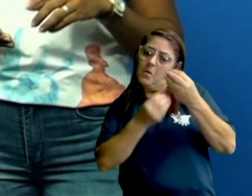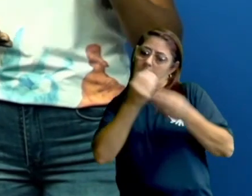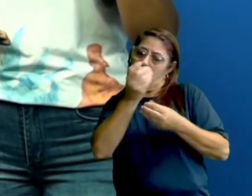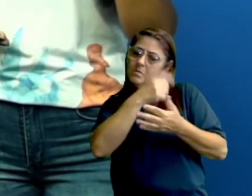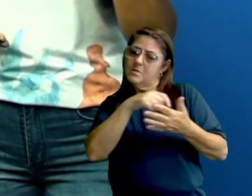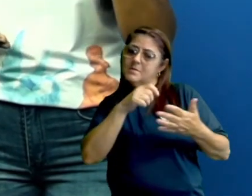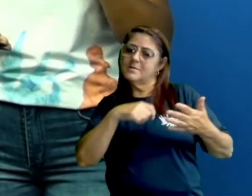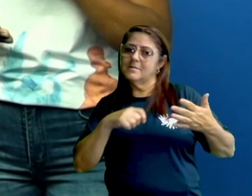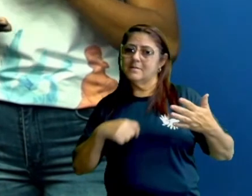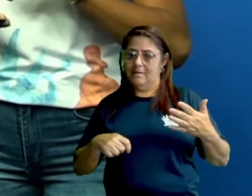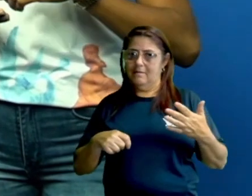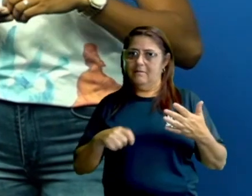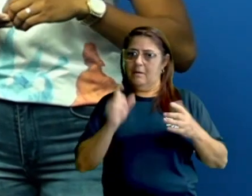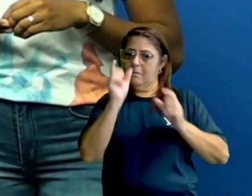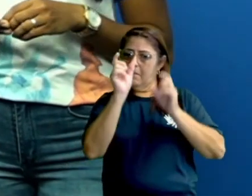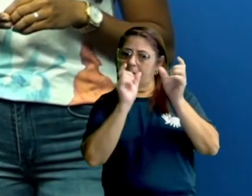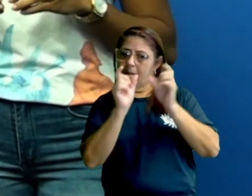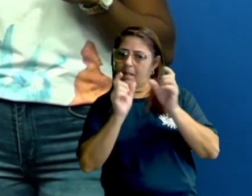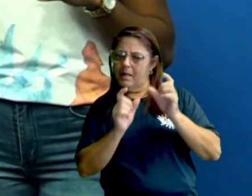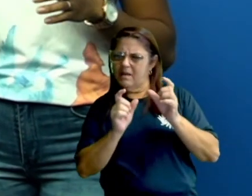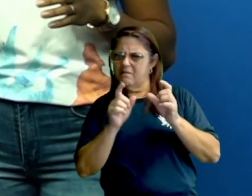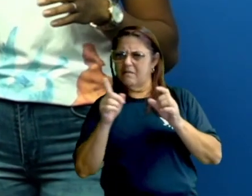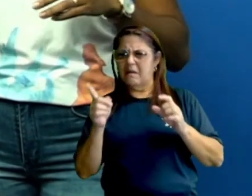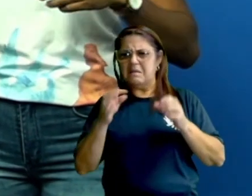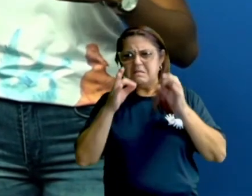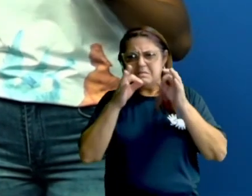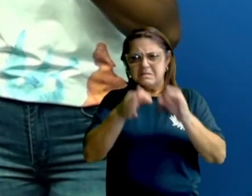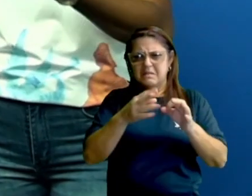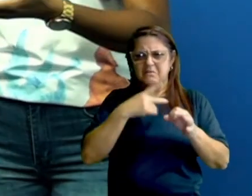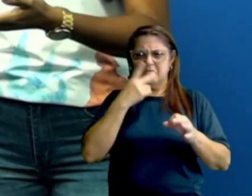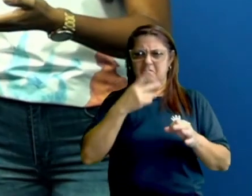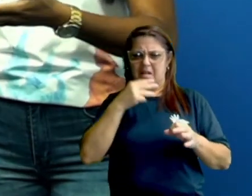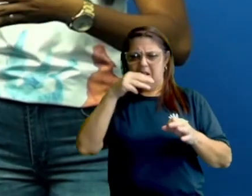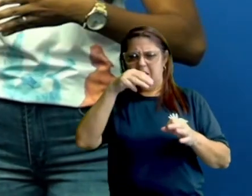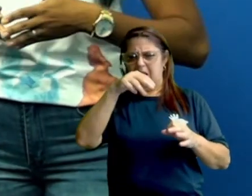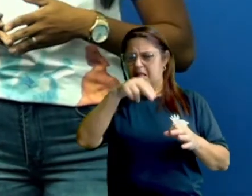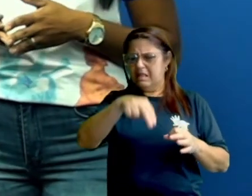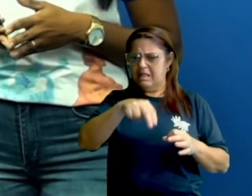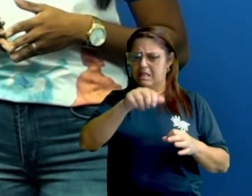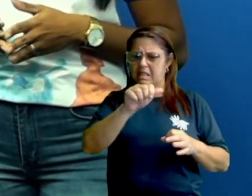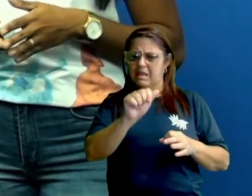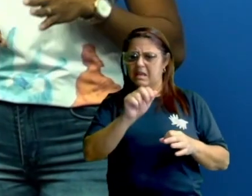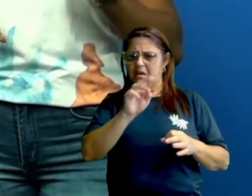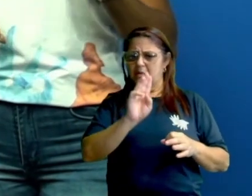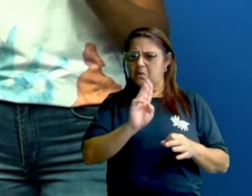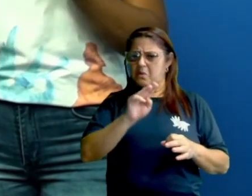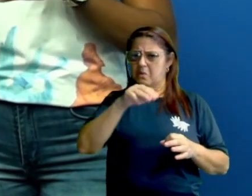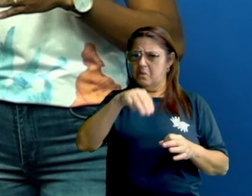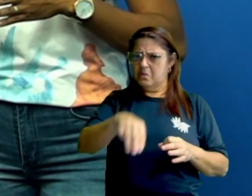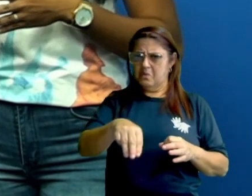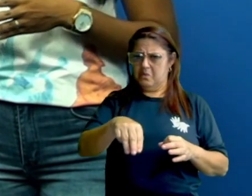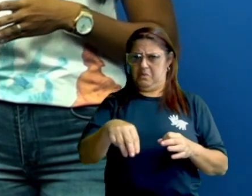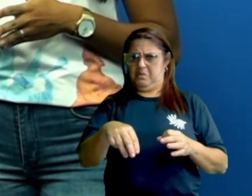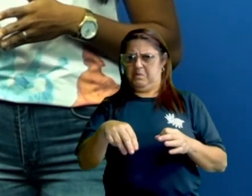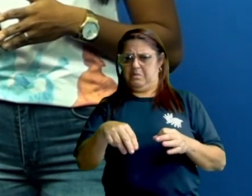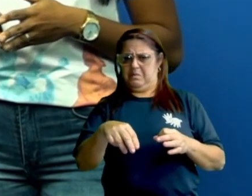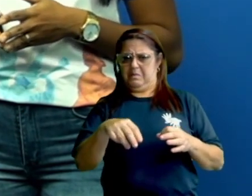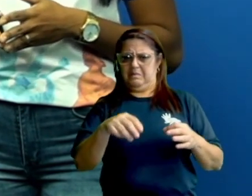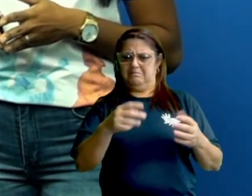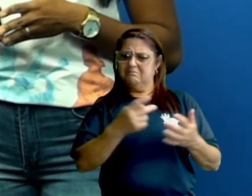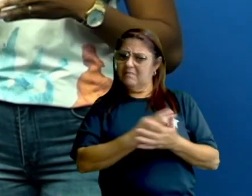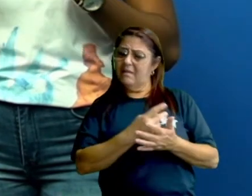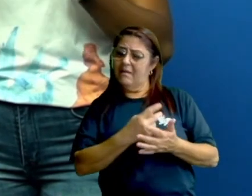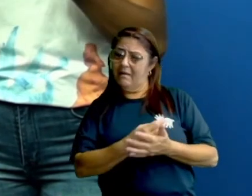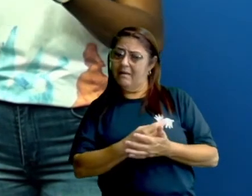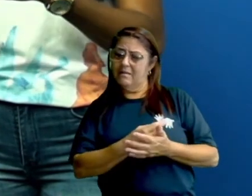eu pergunto, seria correto falar desse jeito e escrever desse jeito? Então, quem é que faz uso dessa